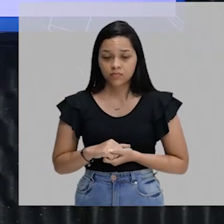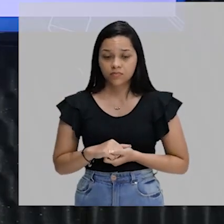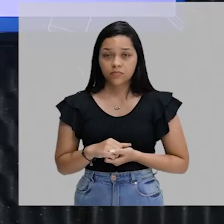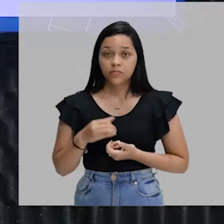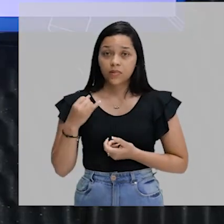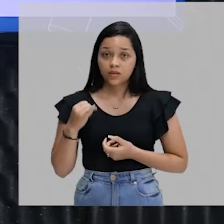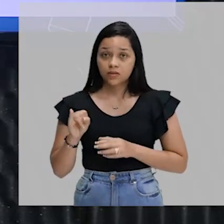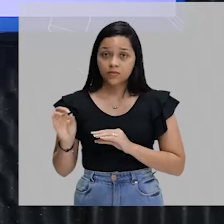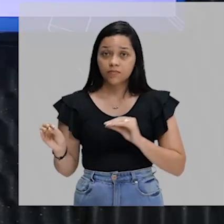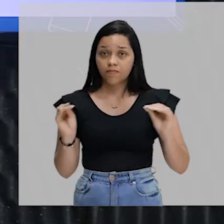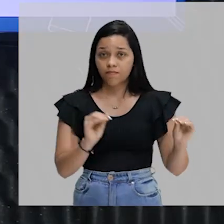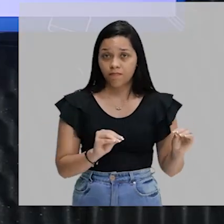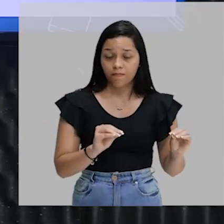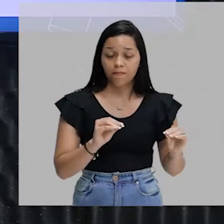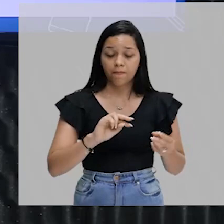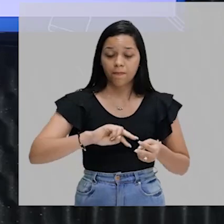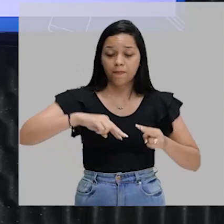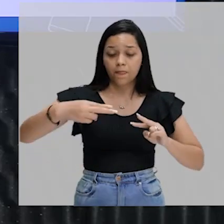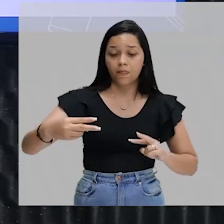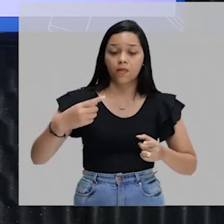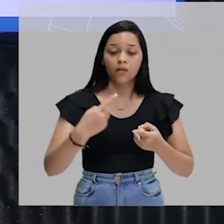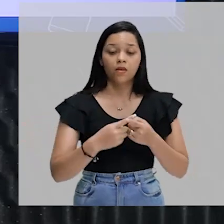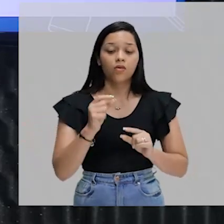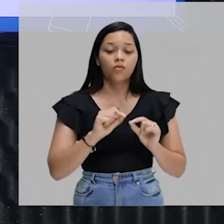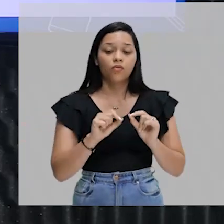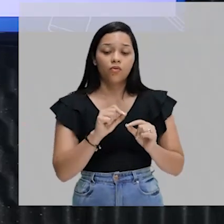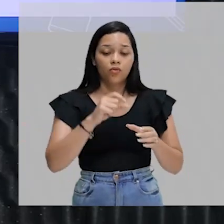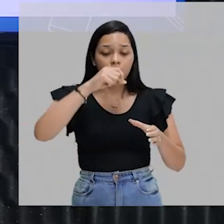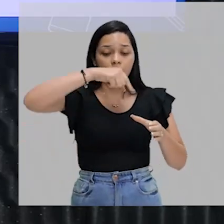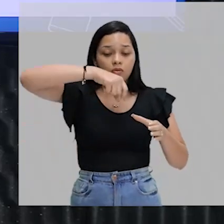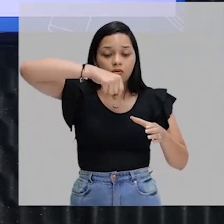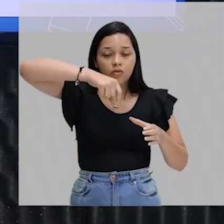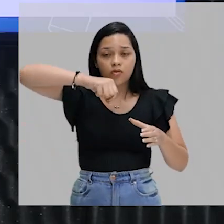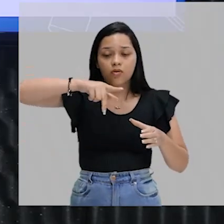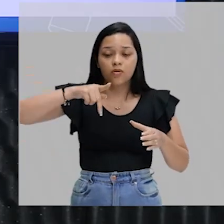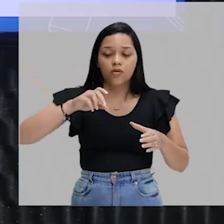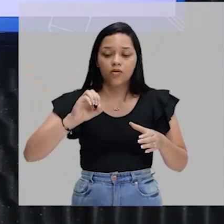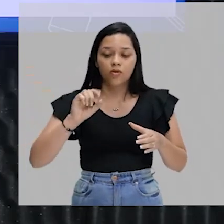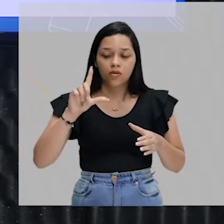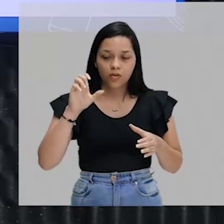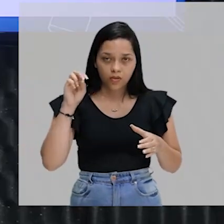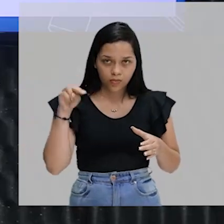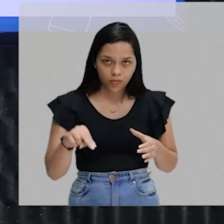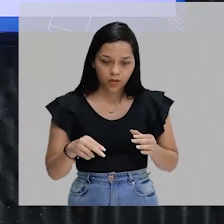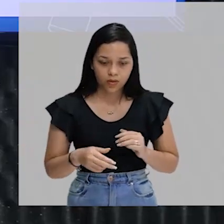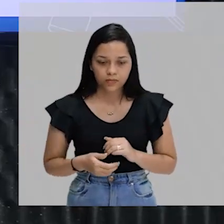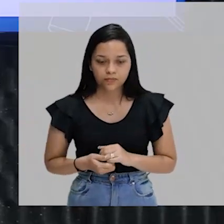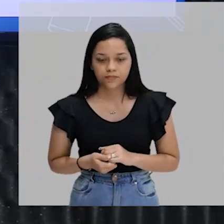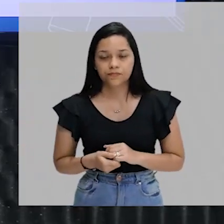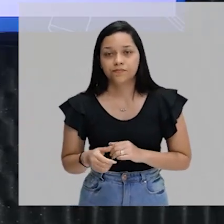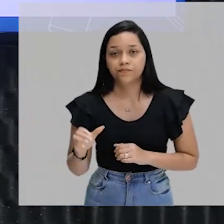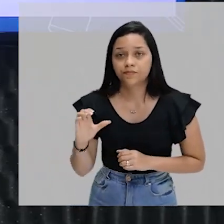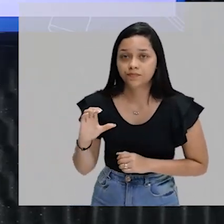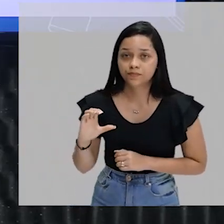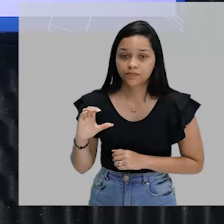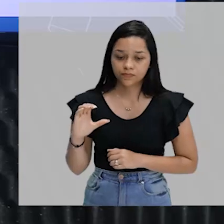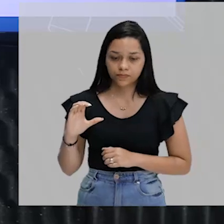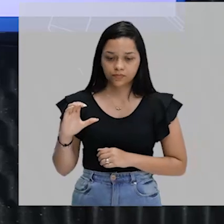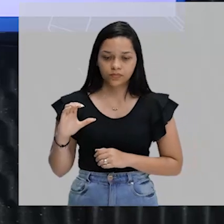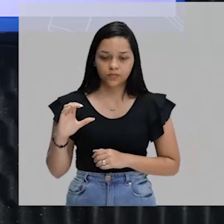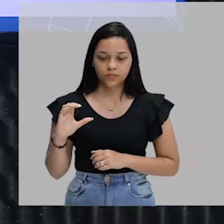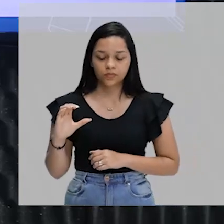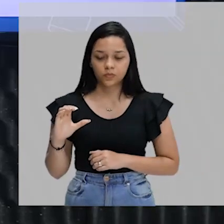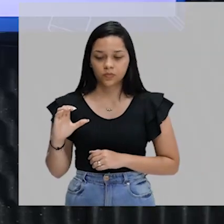ele transportou material genético, quer dizer que ele fecundou com um grão de pólen. Letra C, as espécies silvestres incorporaram